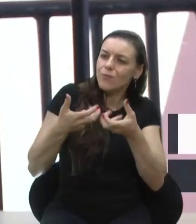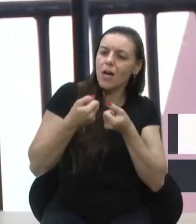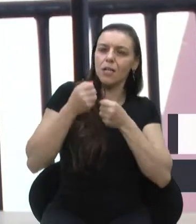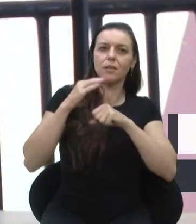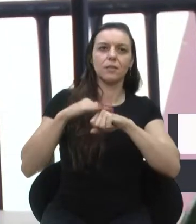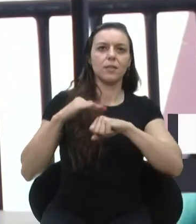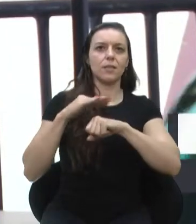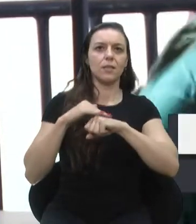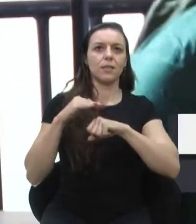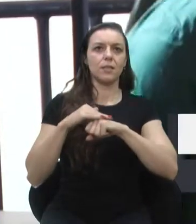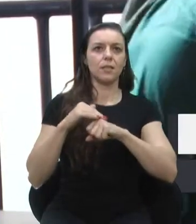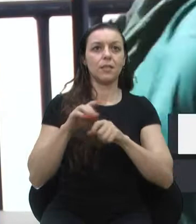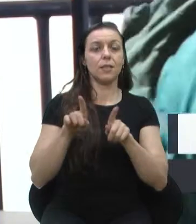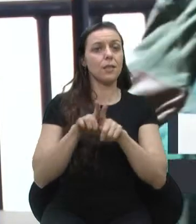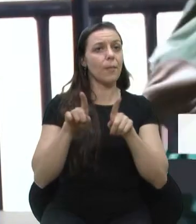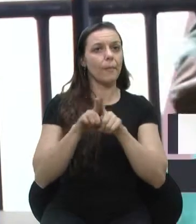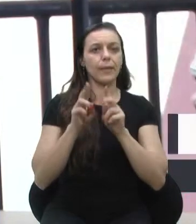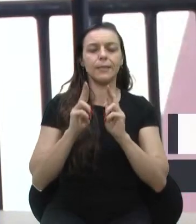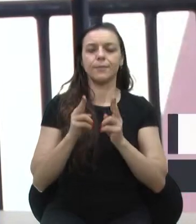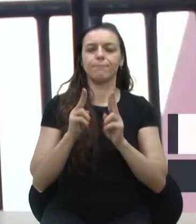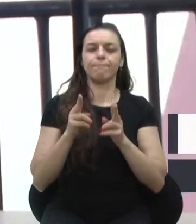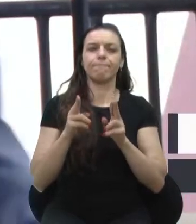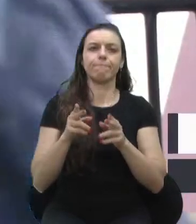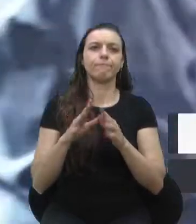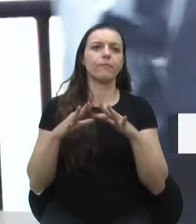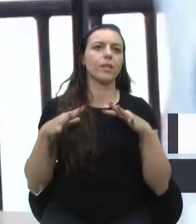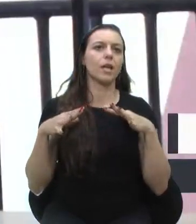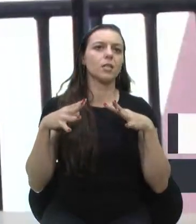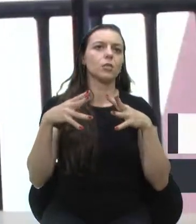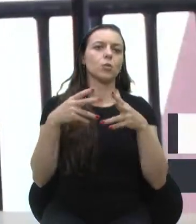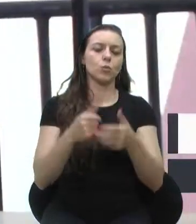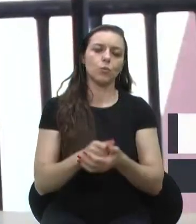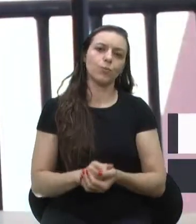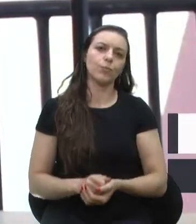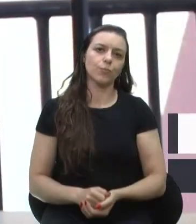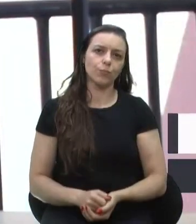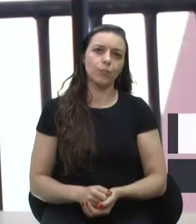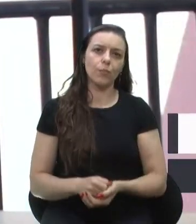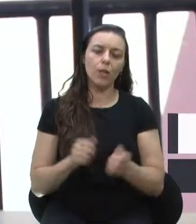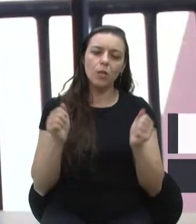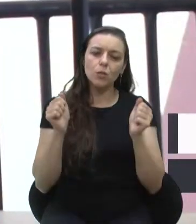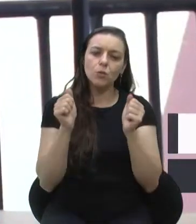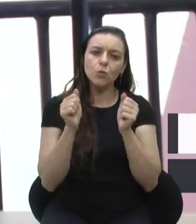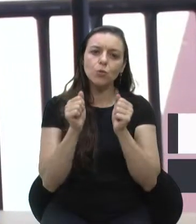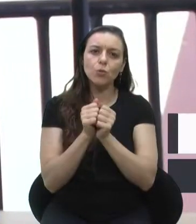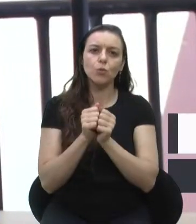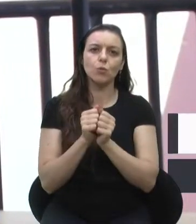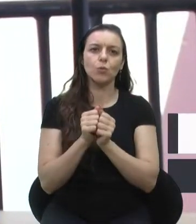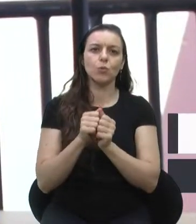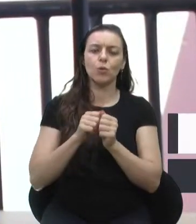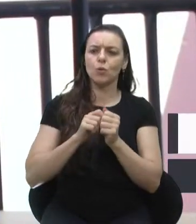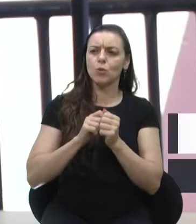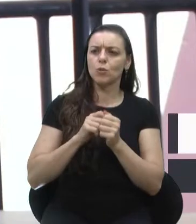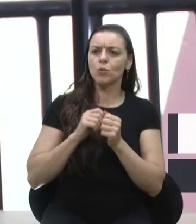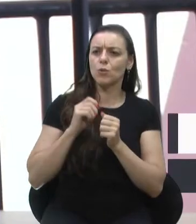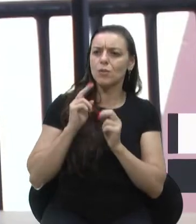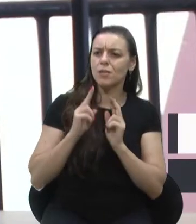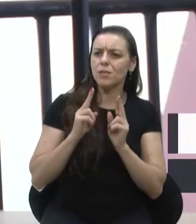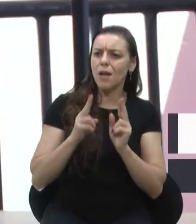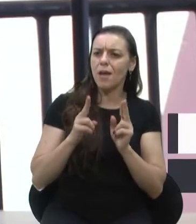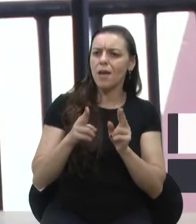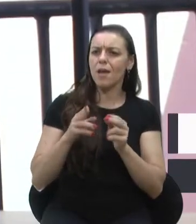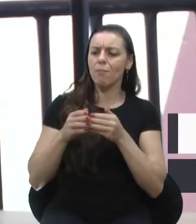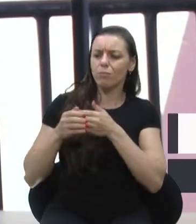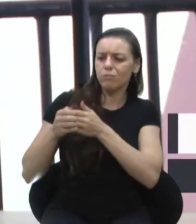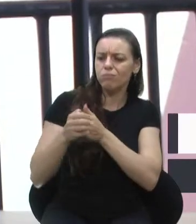e do acolhimento que ela sempre deu a todos e todas nós, por estar junto, correndo para cima e para baixo nas andanças